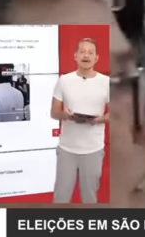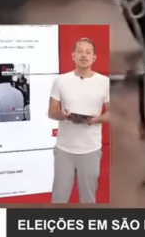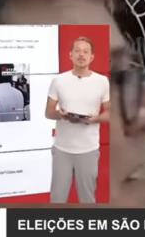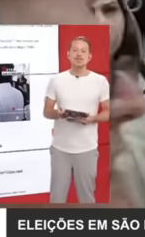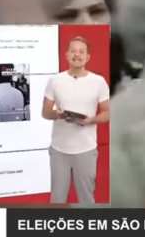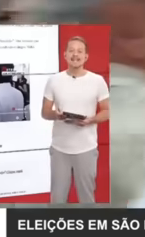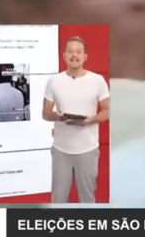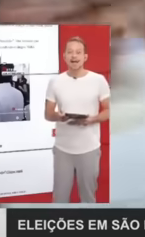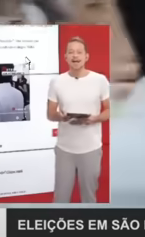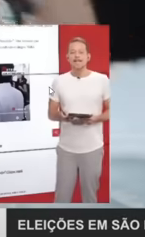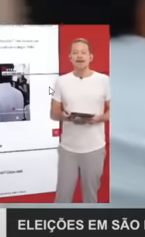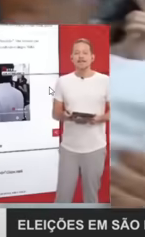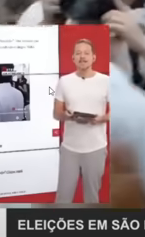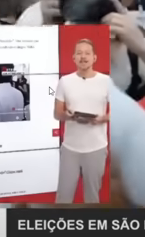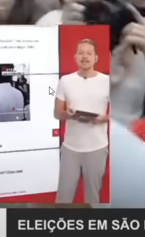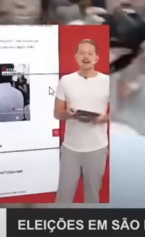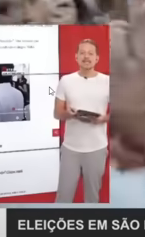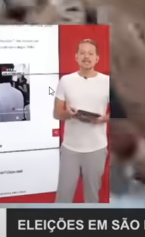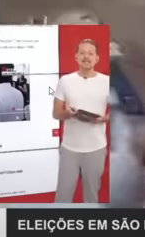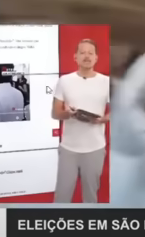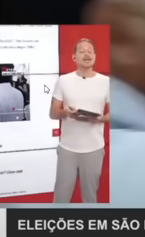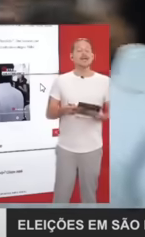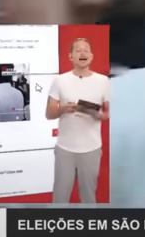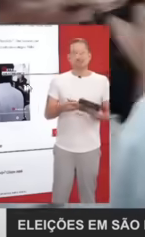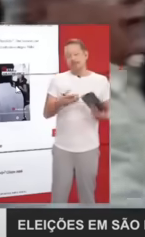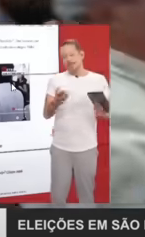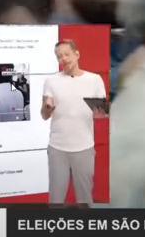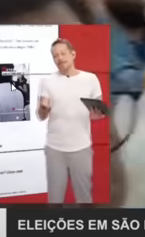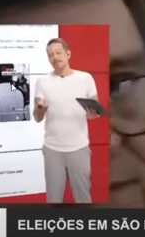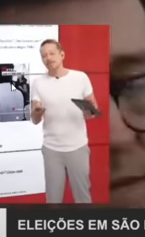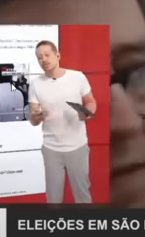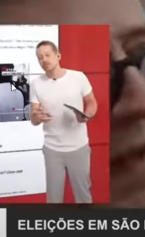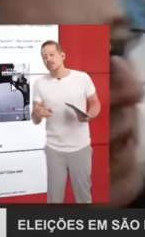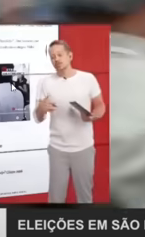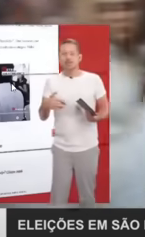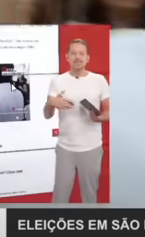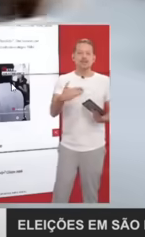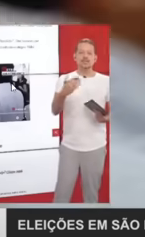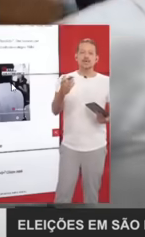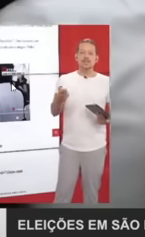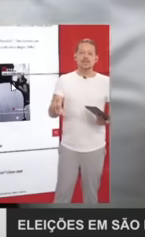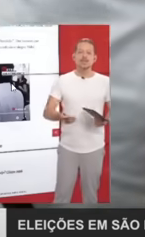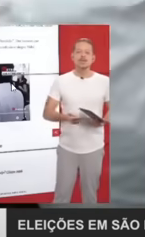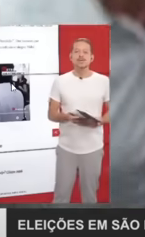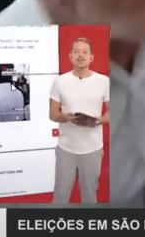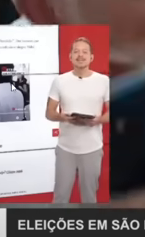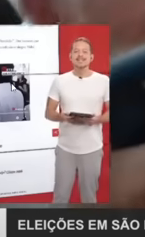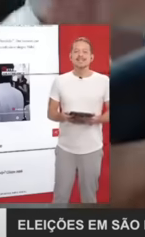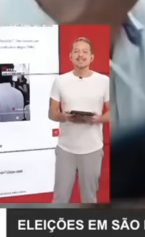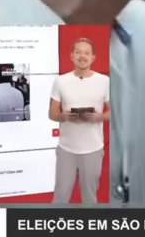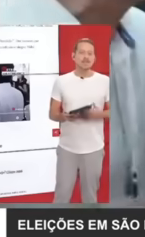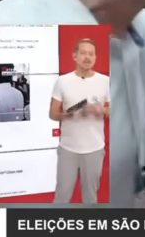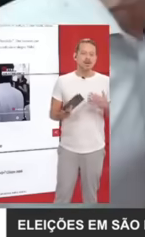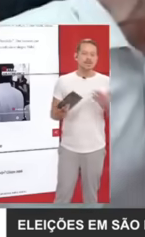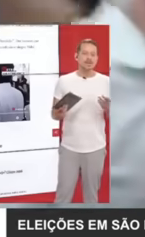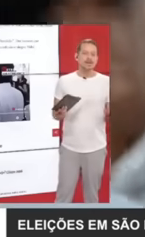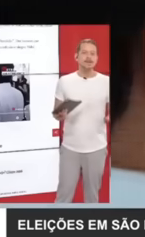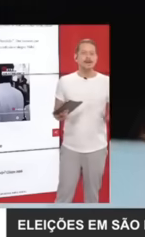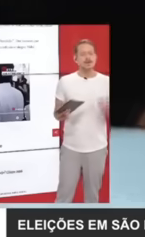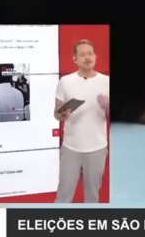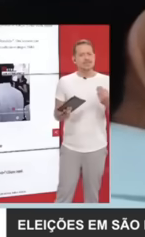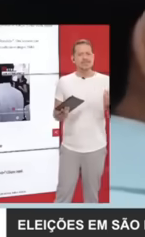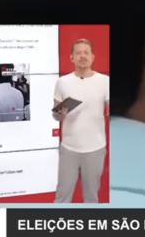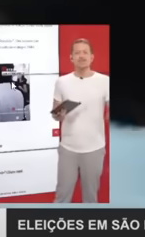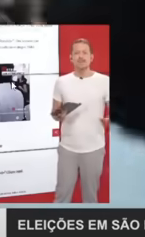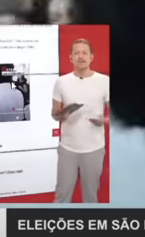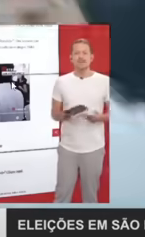do Guilherme Amado, se você quiser entrar para ver, mas é isso. E claro, lembrar para você, a gente trouxe vários cortes aí de momentos decisivos e importantes